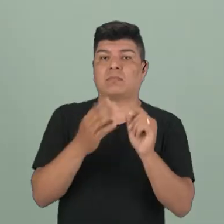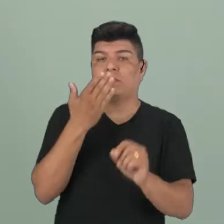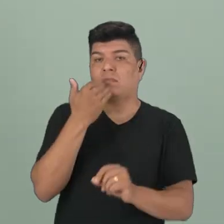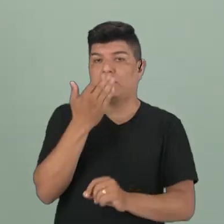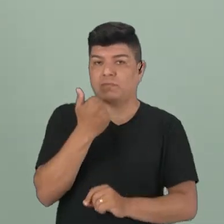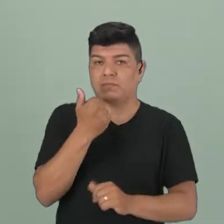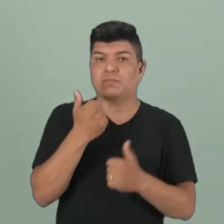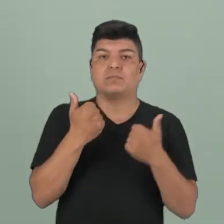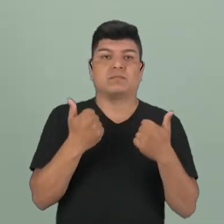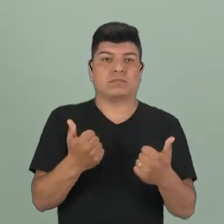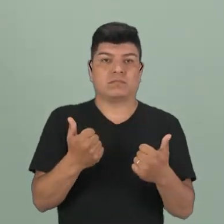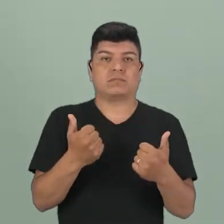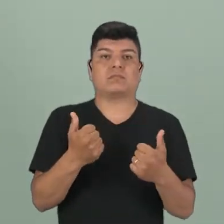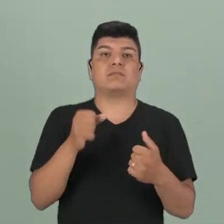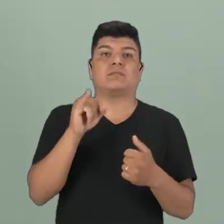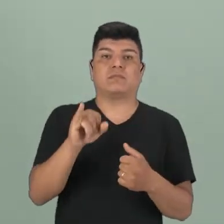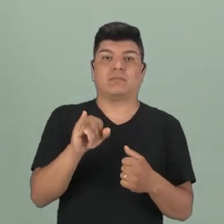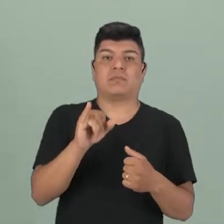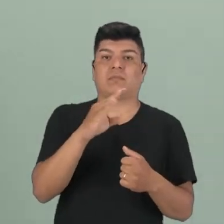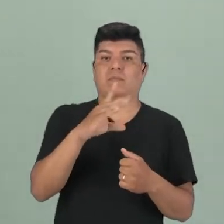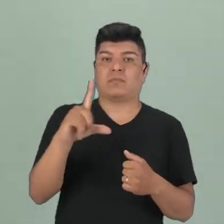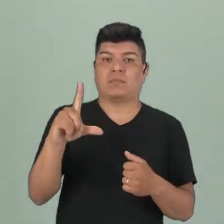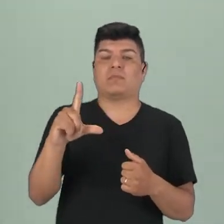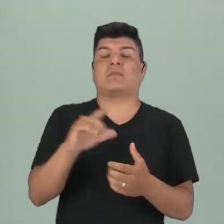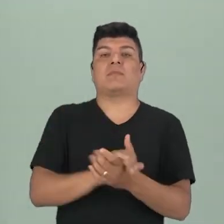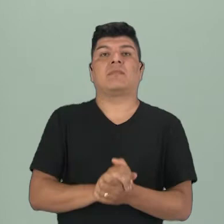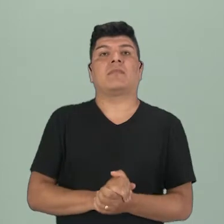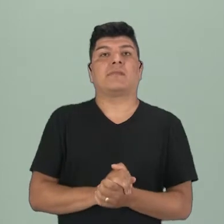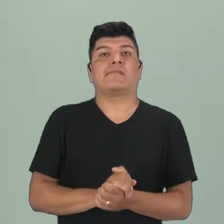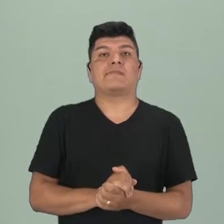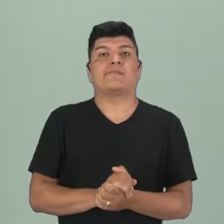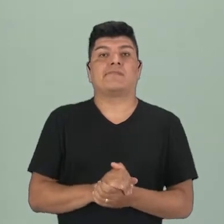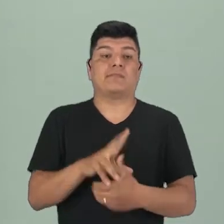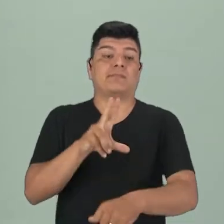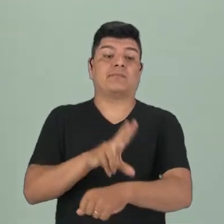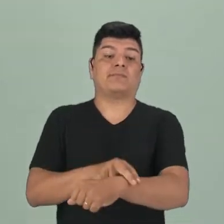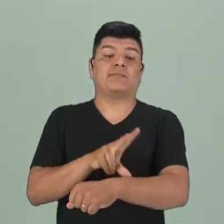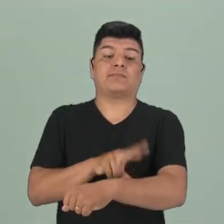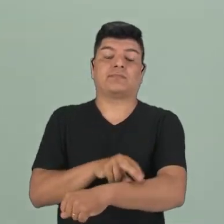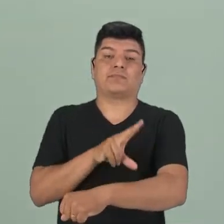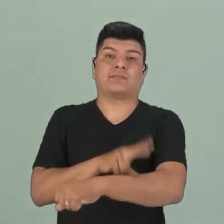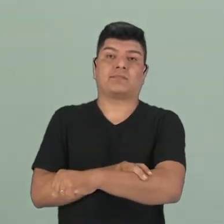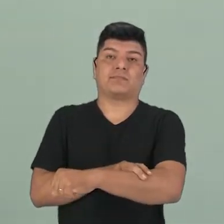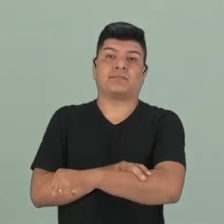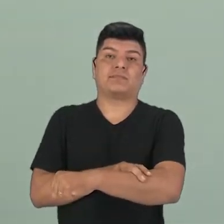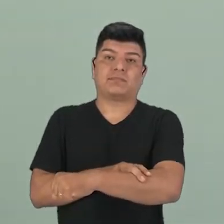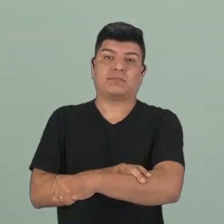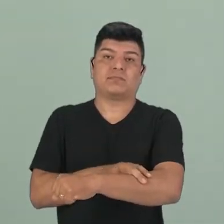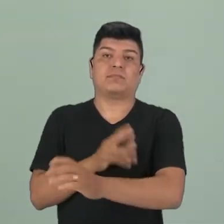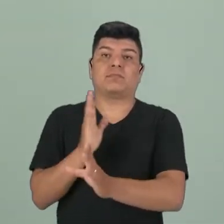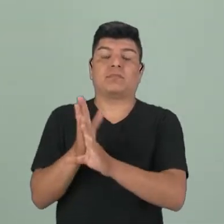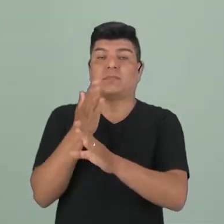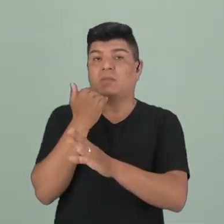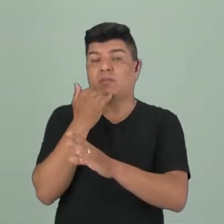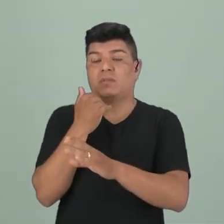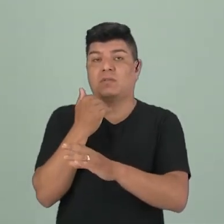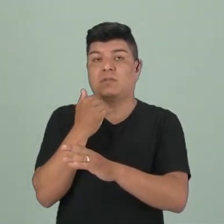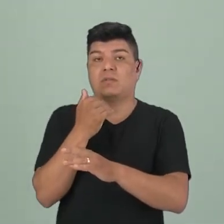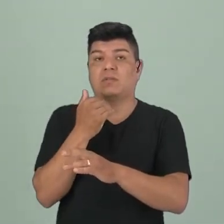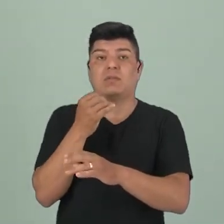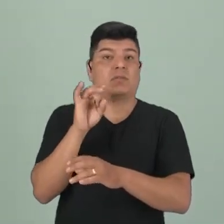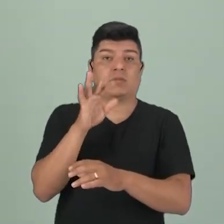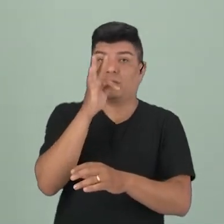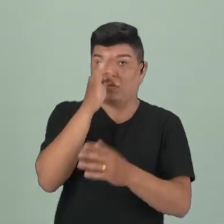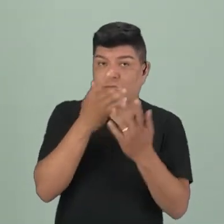alimentação então se eu for classificar o gafanhoto de acordo com a sua alimentação e com